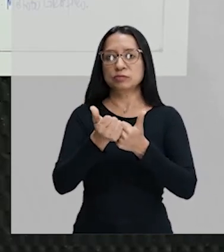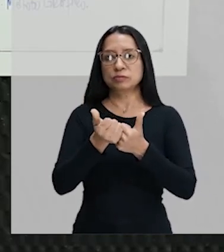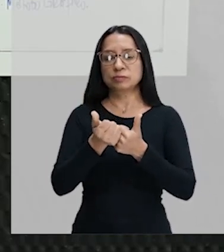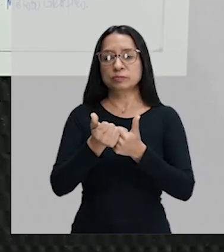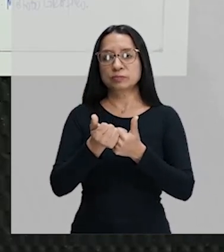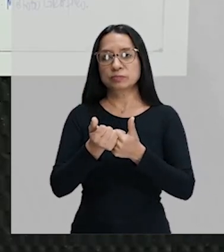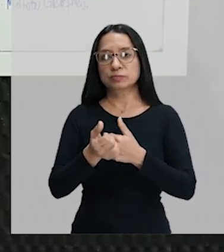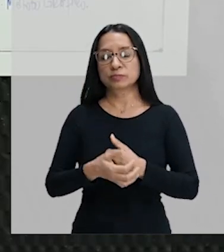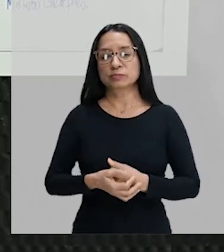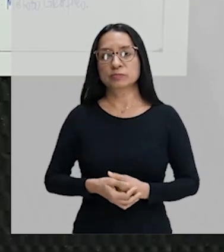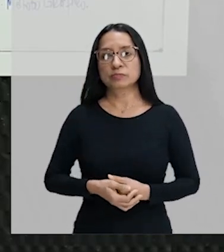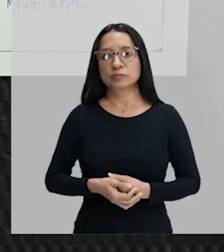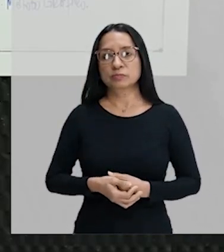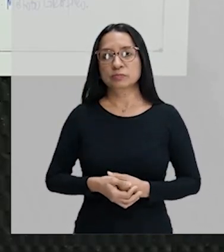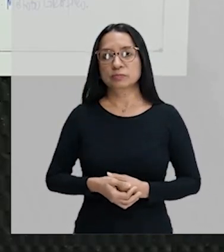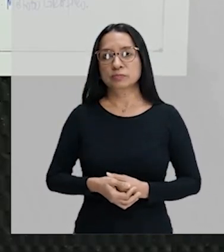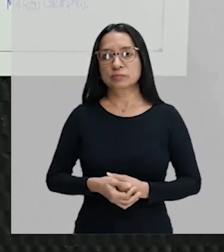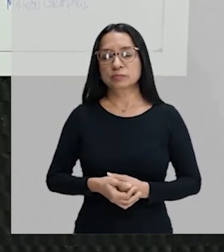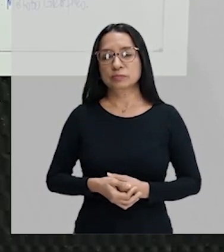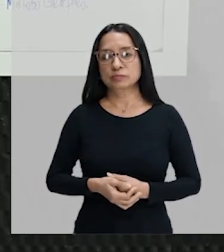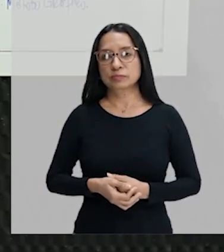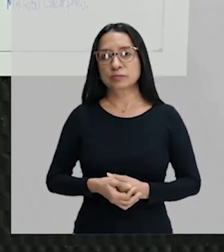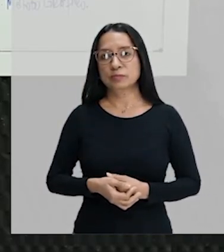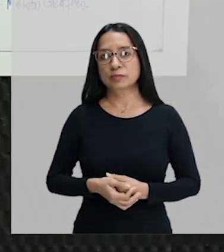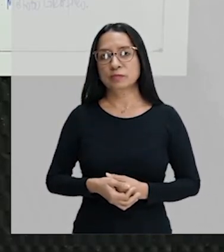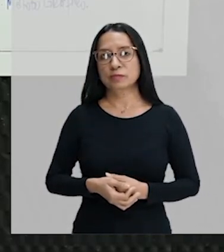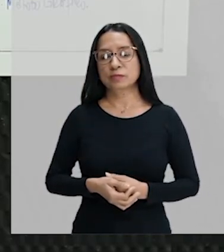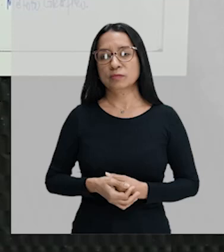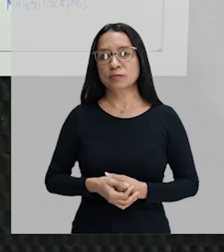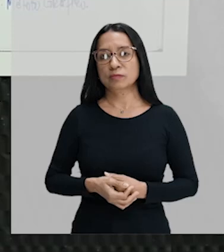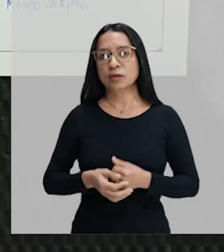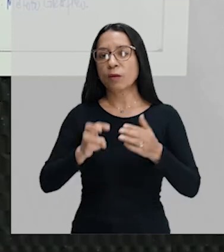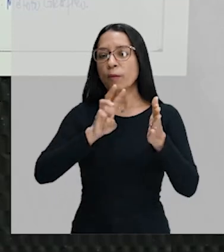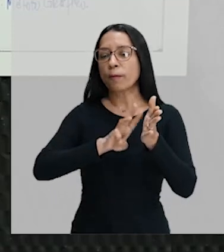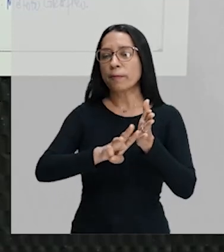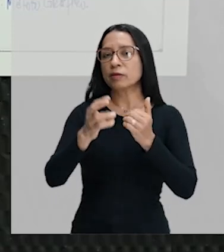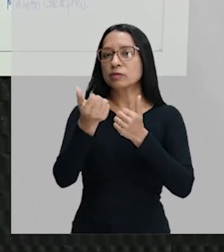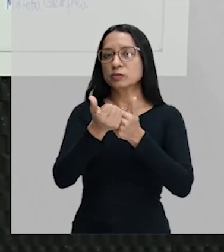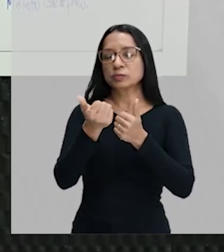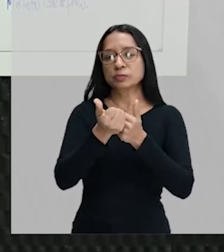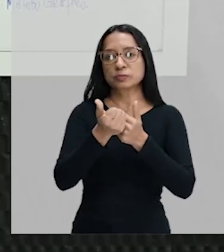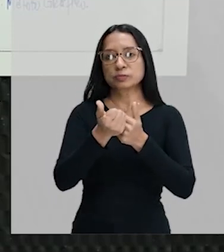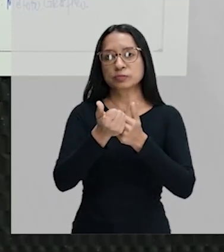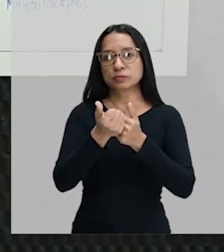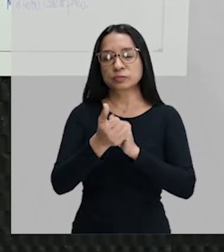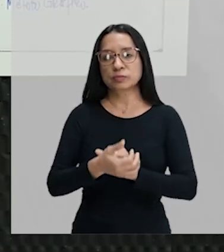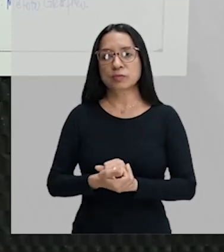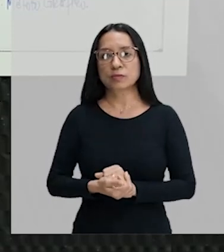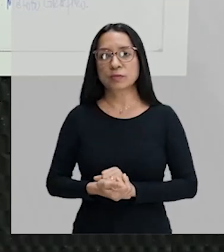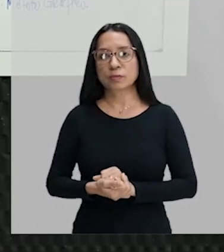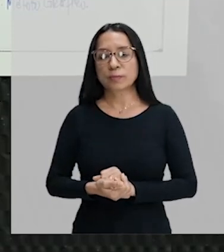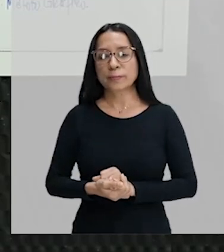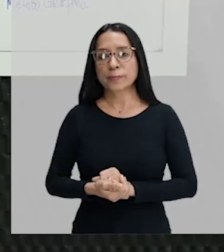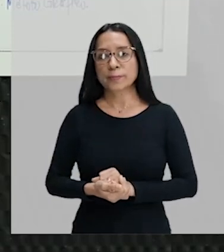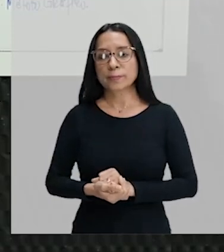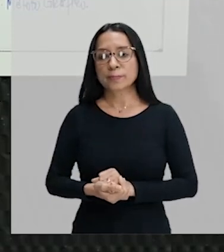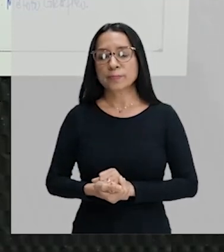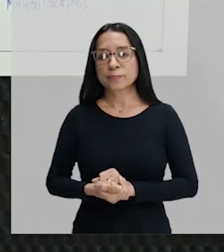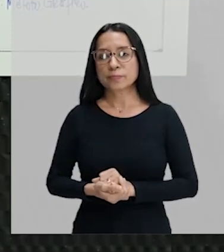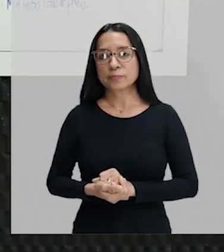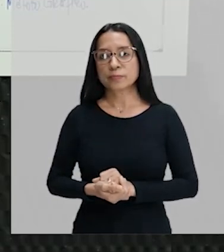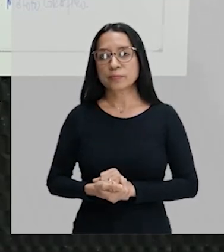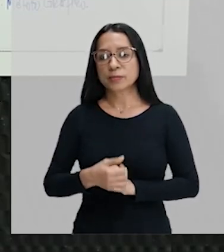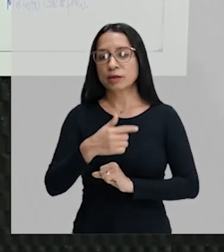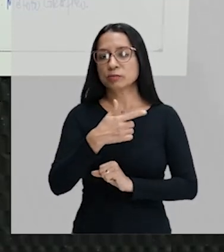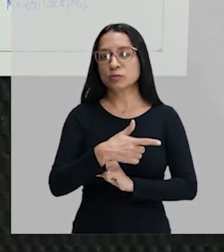substituir, daí o método chamado método da substituição, 2 em